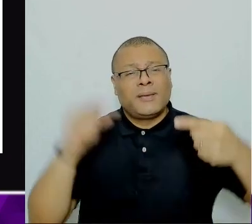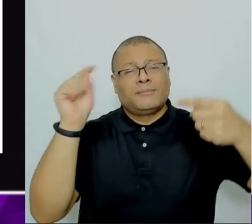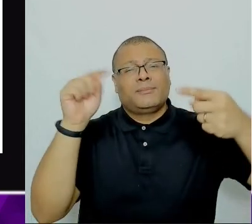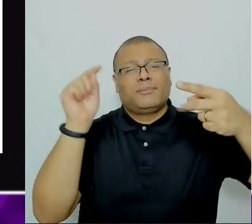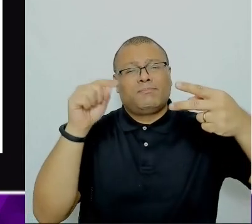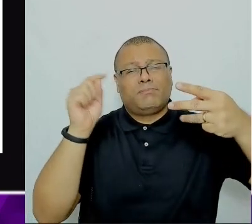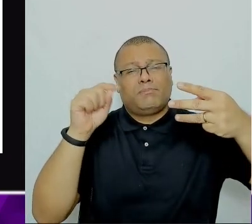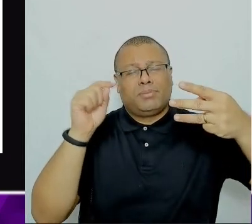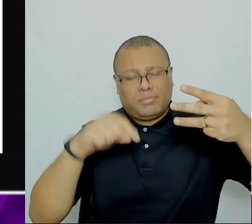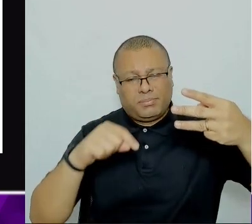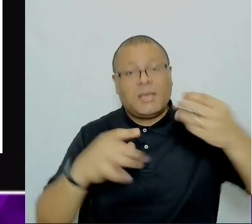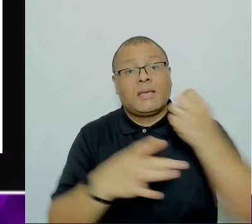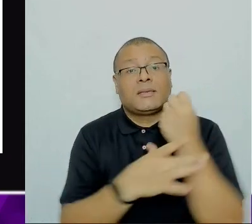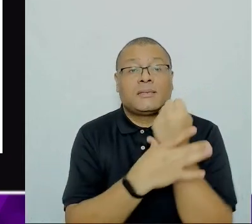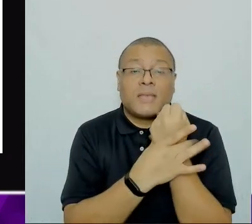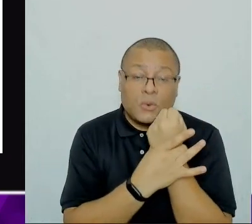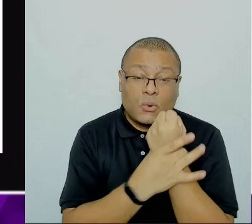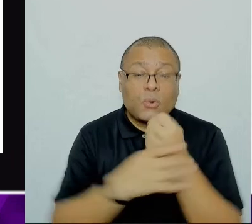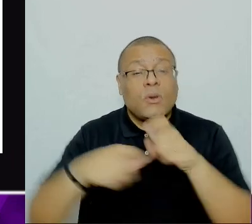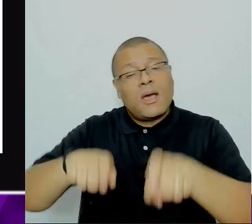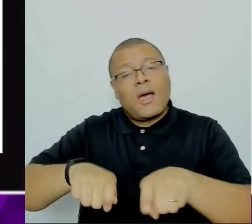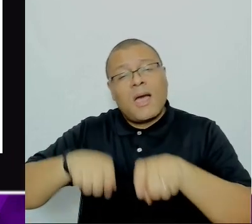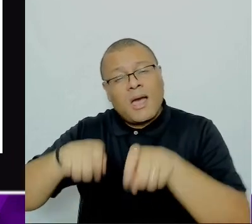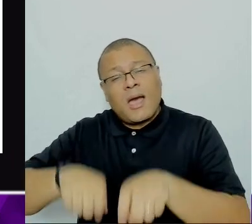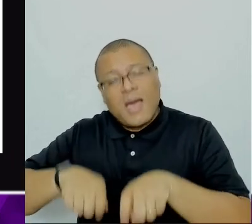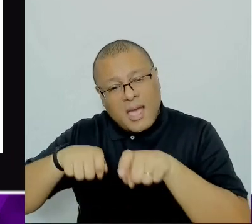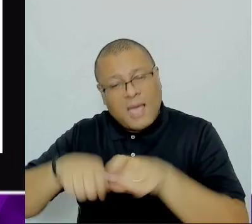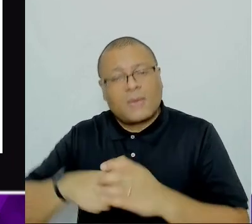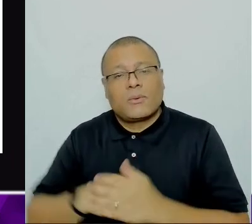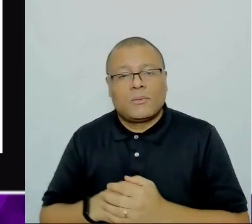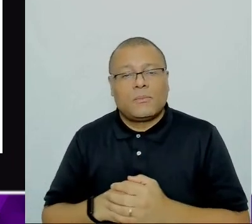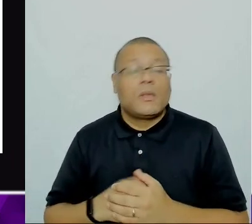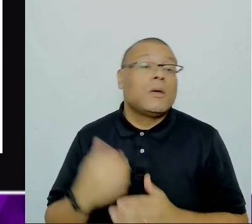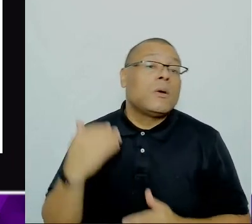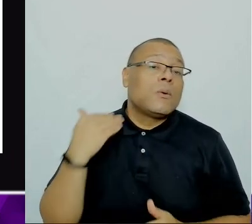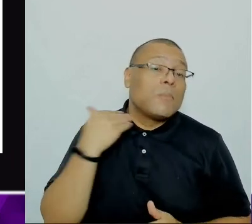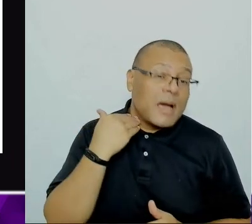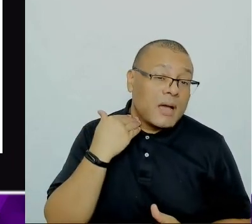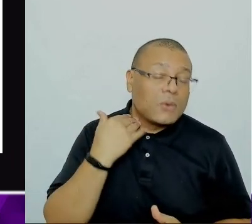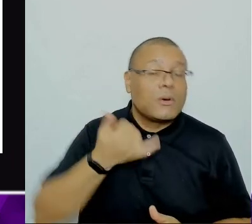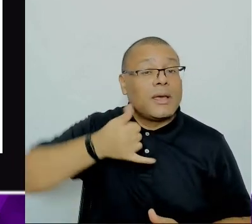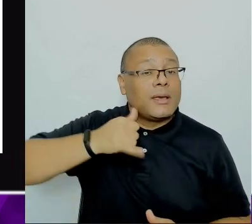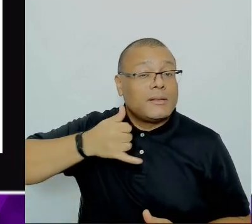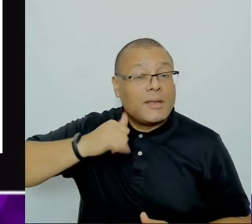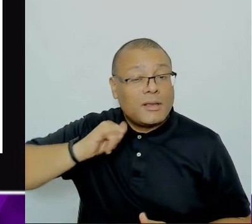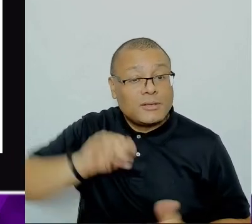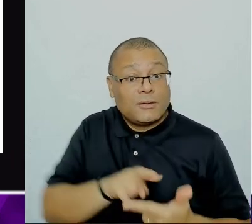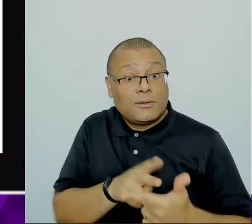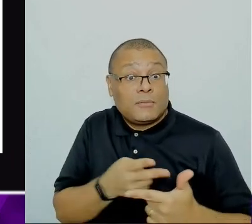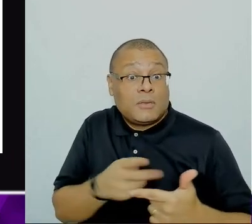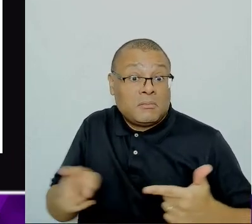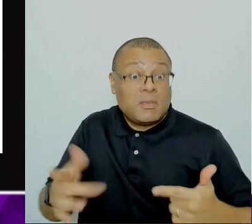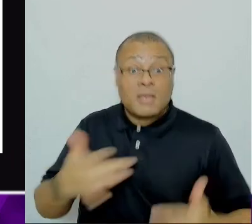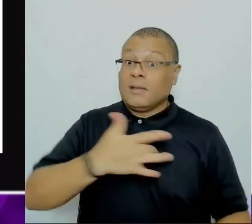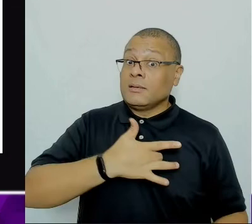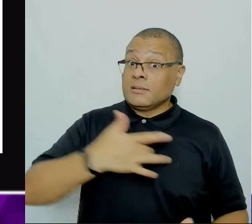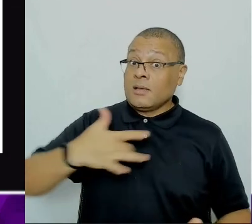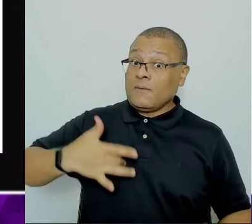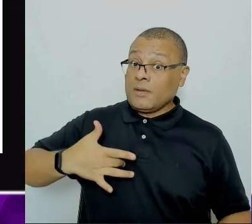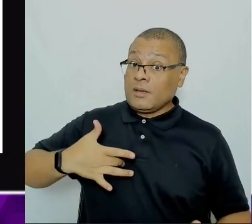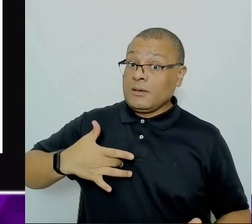Open Insurance, Open Agro, que eu comentei com vocês, Open Banking, Open Energy, Open Streaming, Open Health,